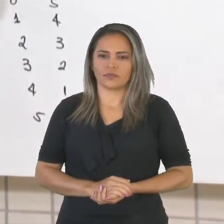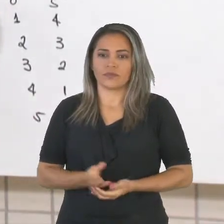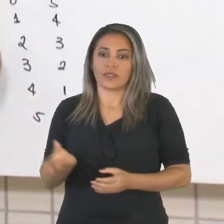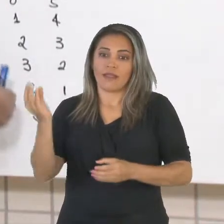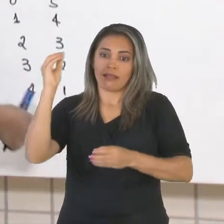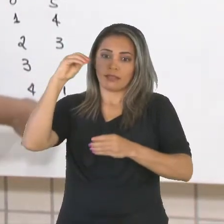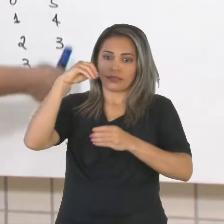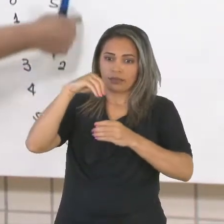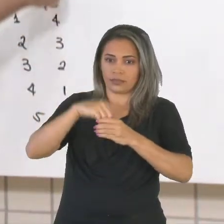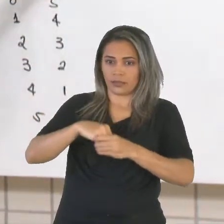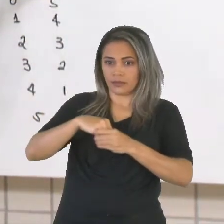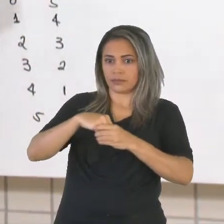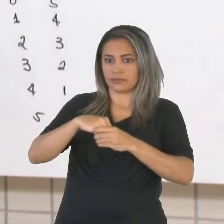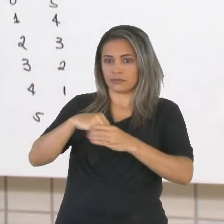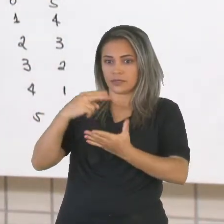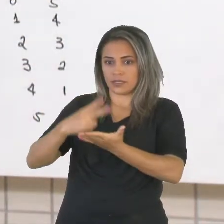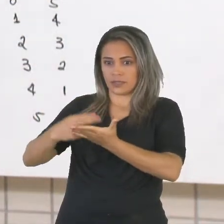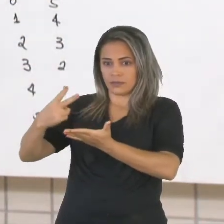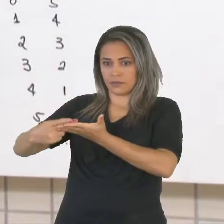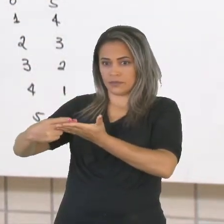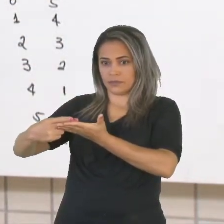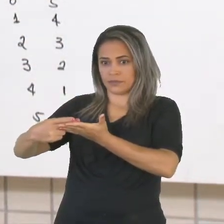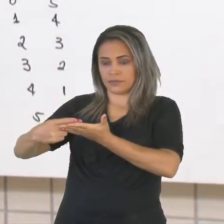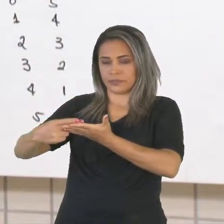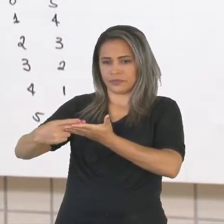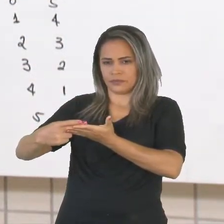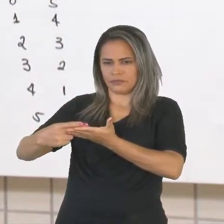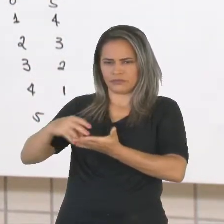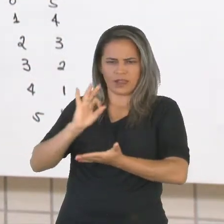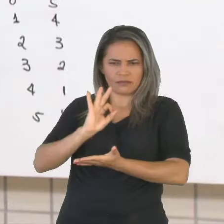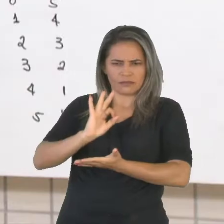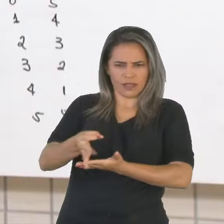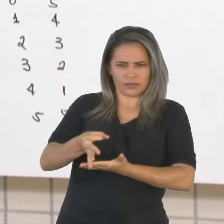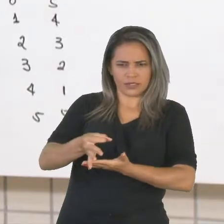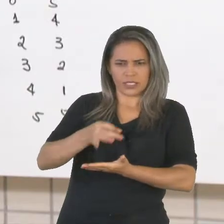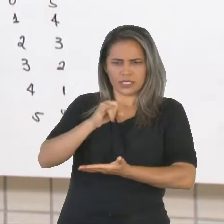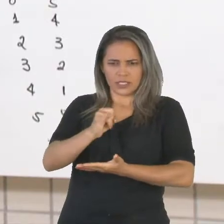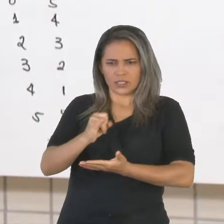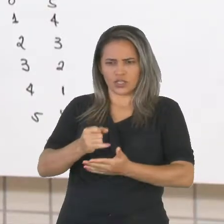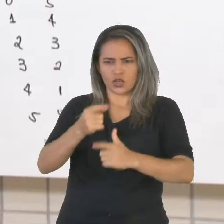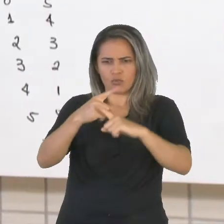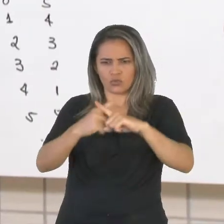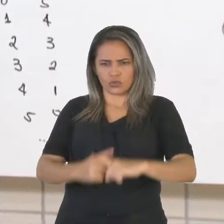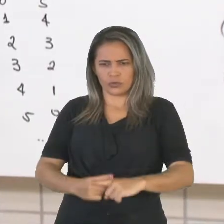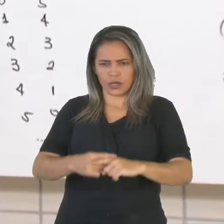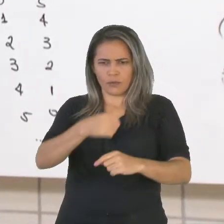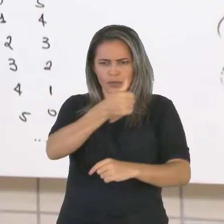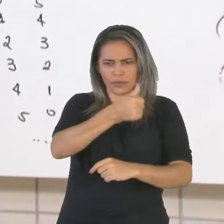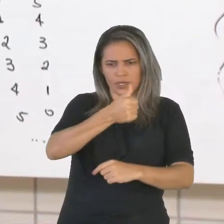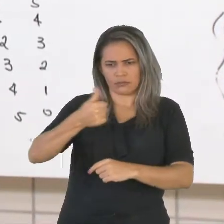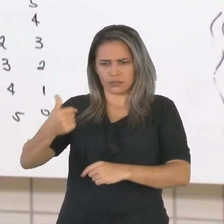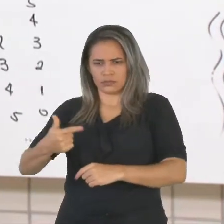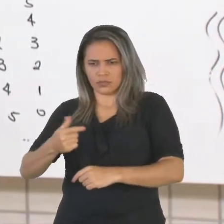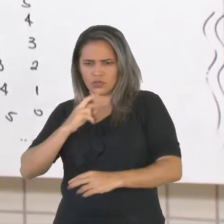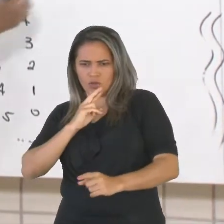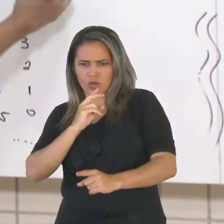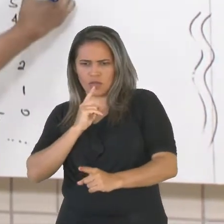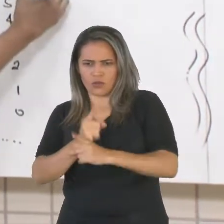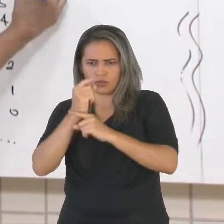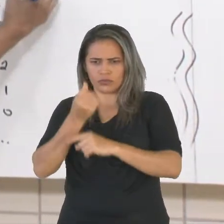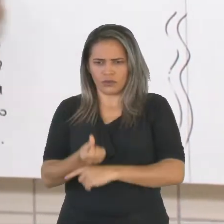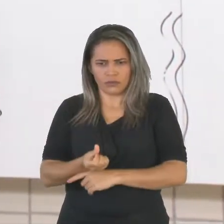Dentro desses pares, isso aqui também dá certo? Se eu multiplicar o primeiro pelo segundo, eu acho 6. Vamos pensar?